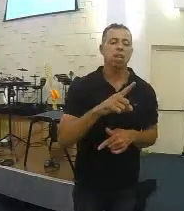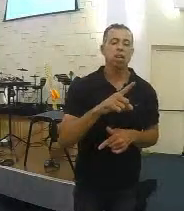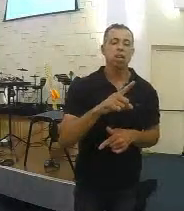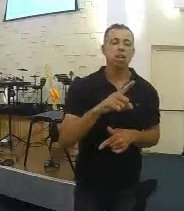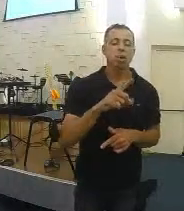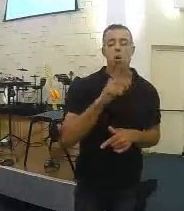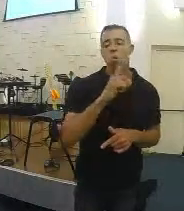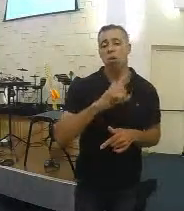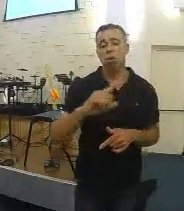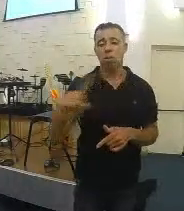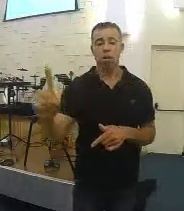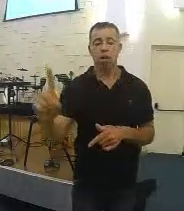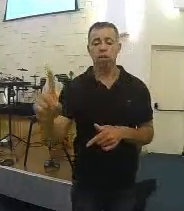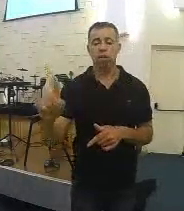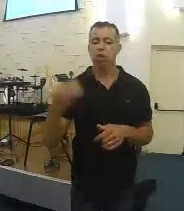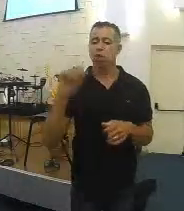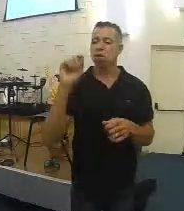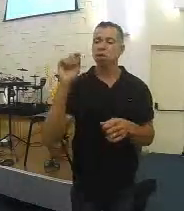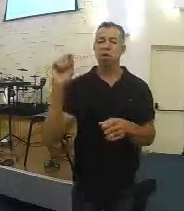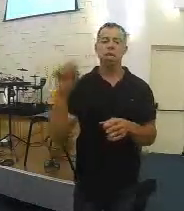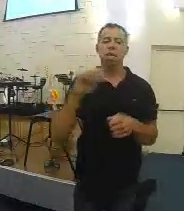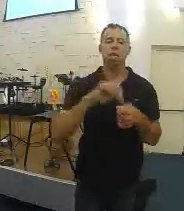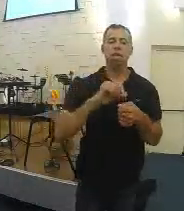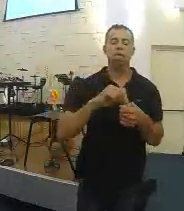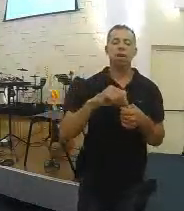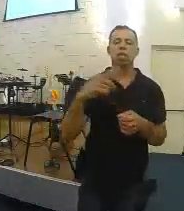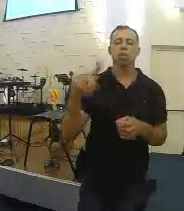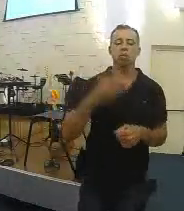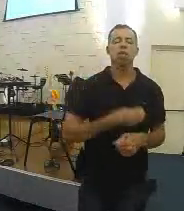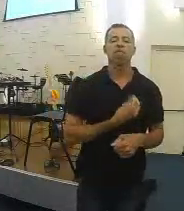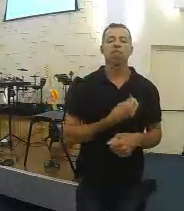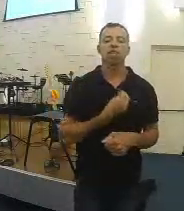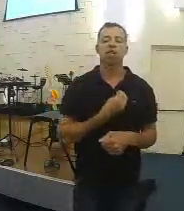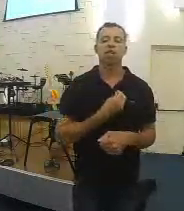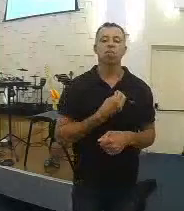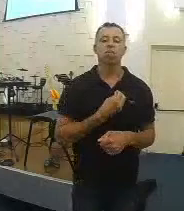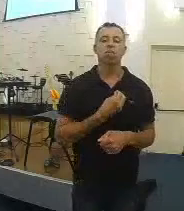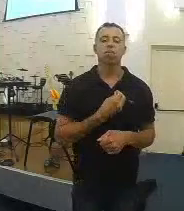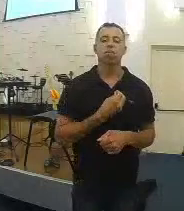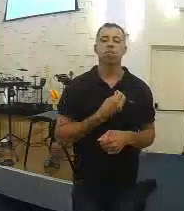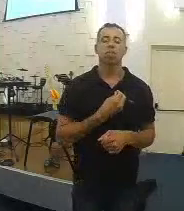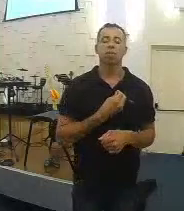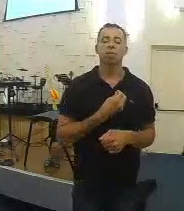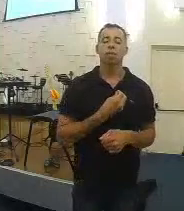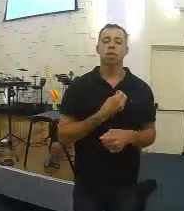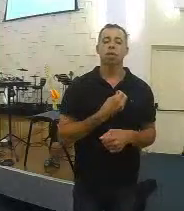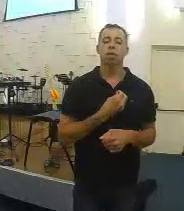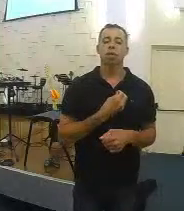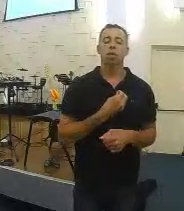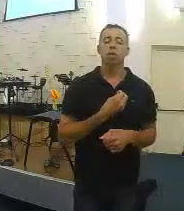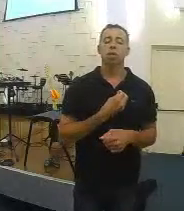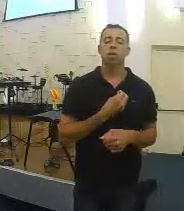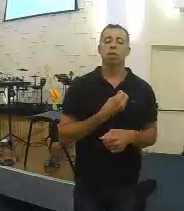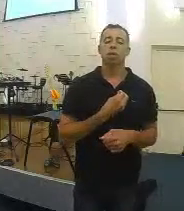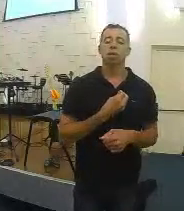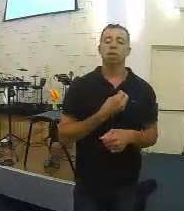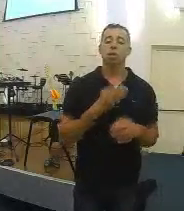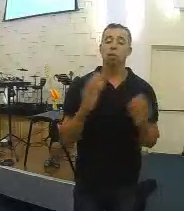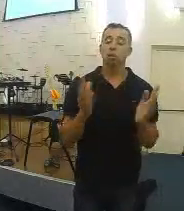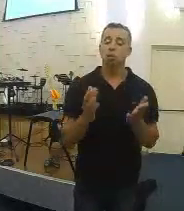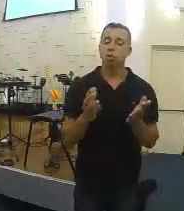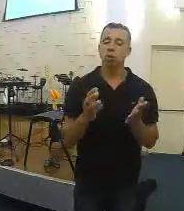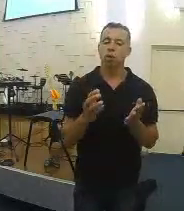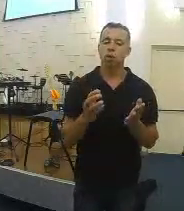vai? O que você faz da sua vida? Qual é o propósito do seu viver? Nesses dias em que esta igreja está se preparando,